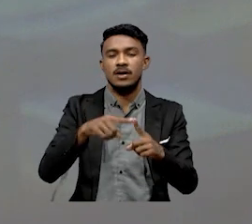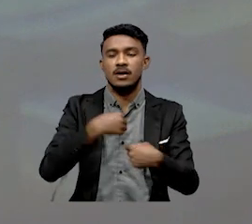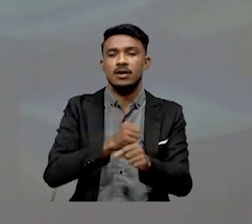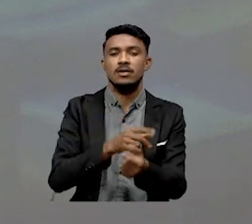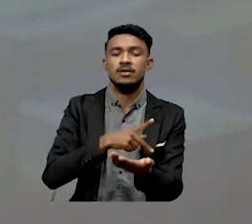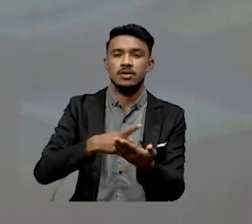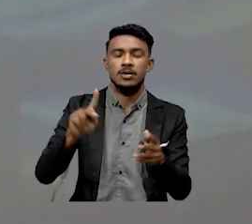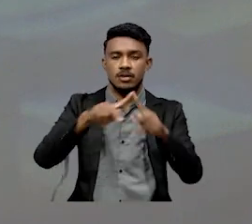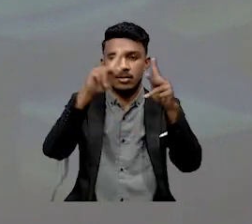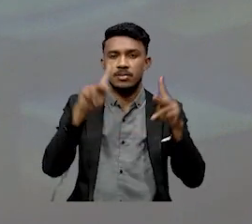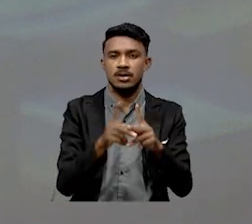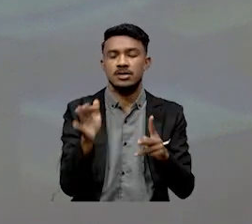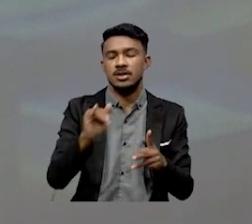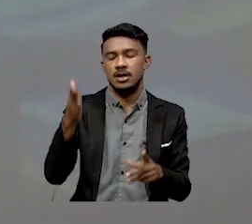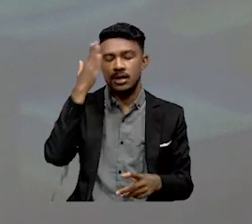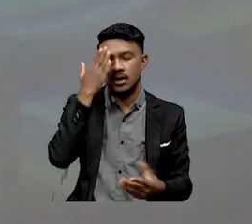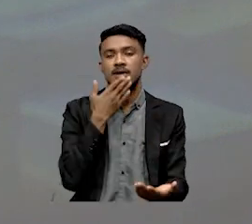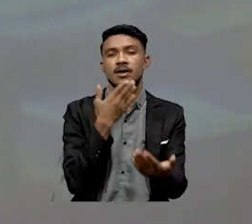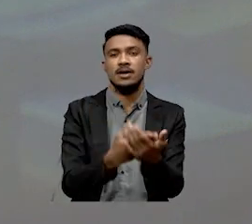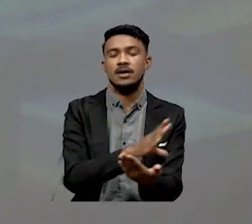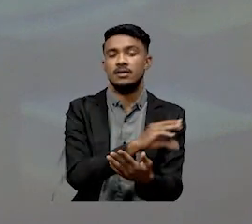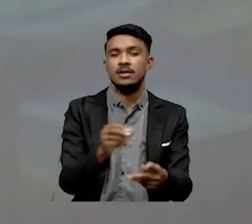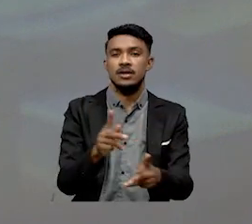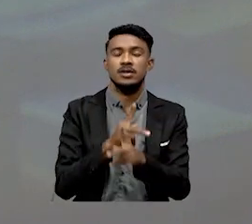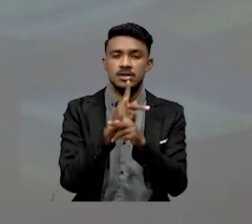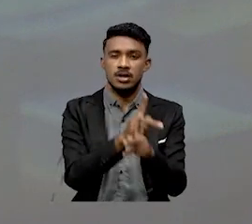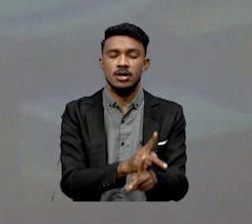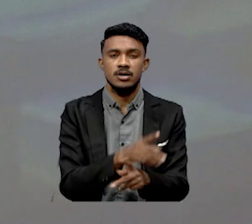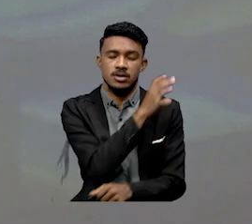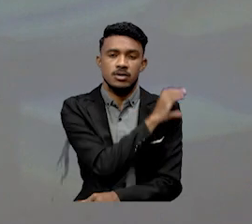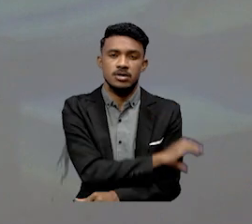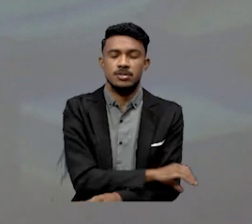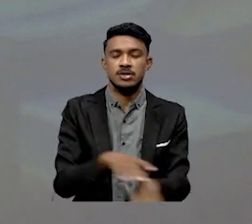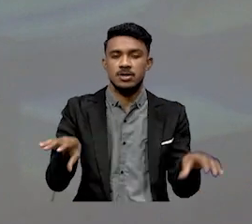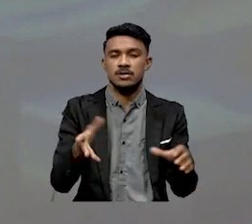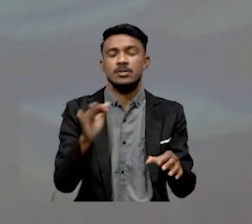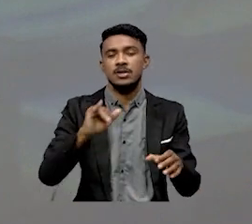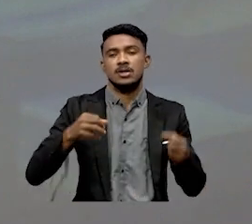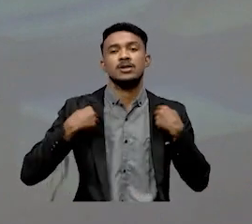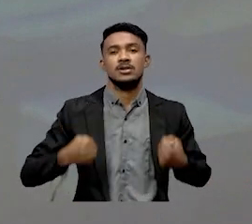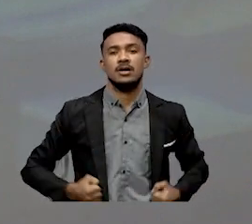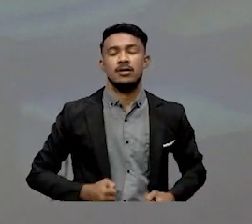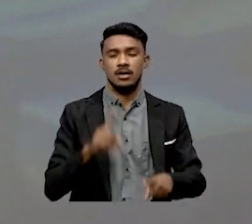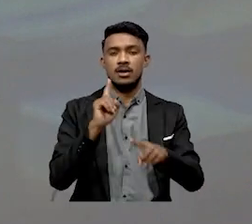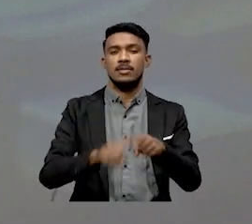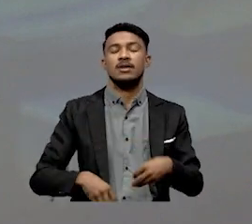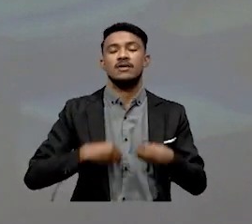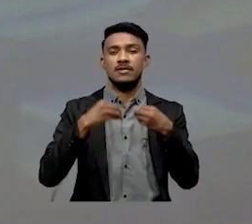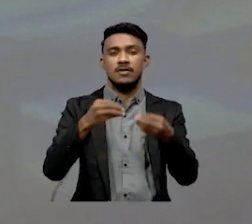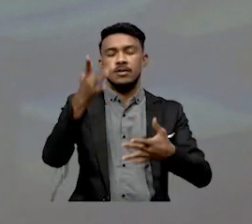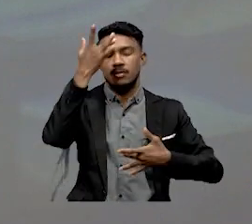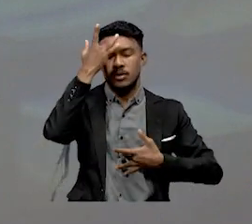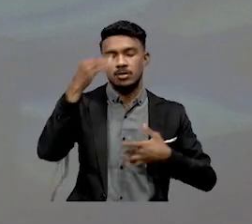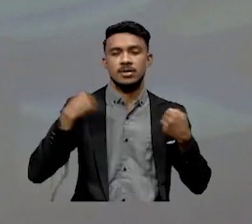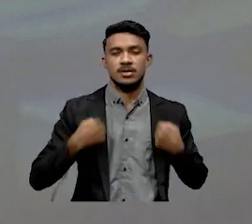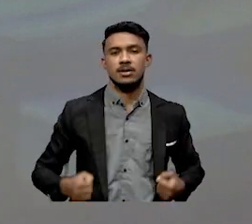companhia, ser ne harei de dia para tu bele, harei segurança para trabalhadores, ser ne basira ne saúde, pode não nela bele afecta fila fali basira ne saúde,